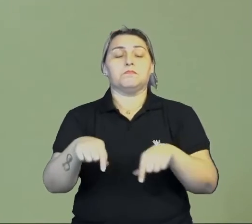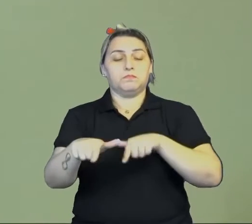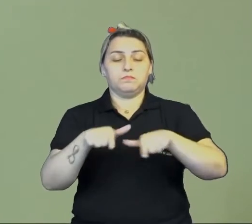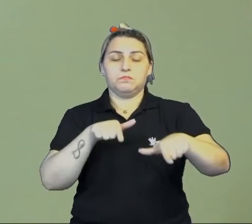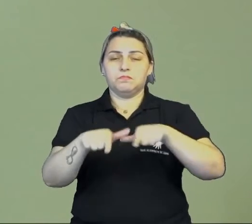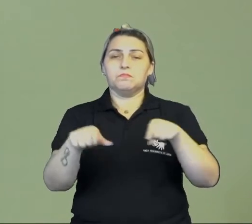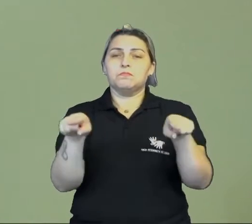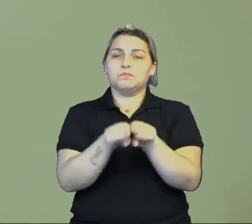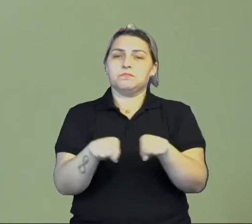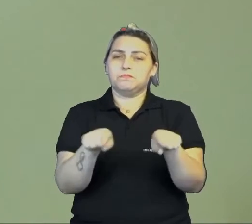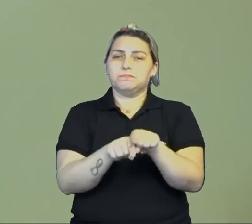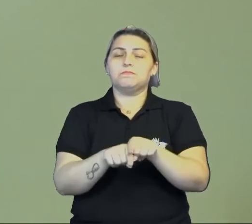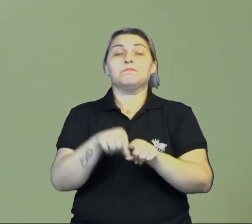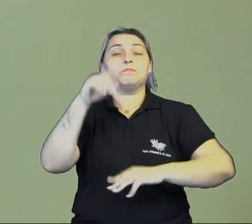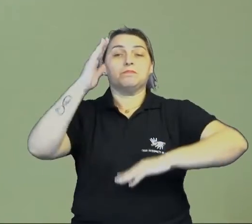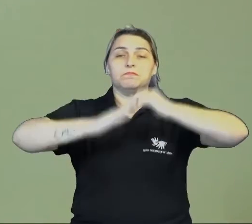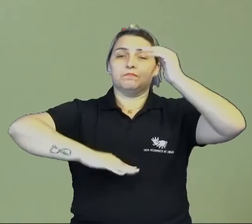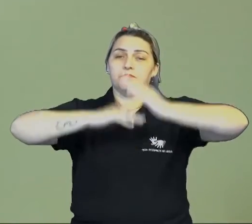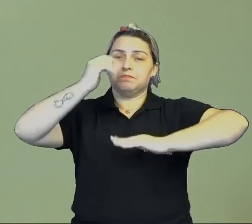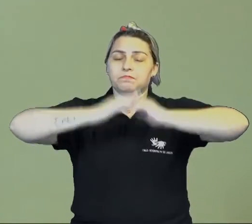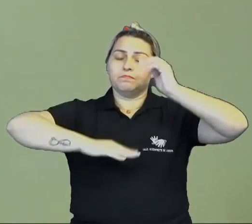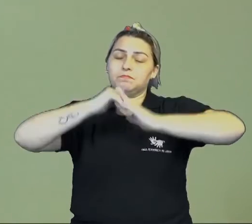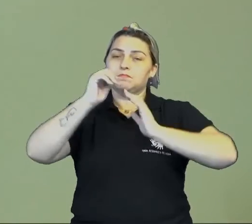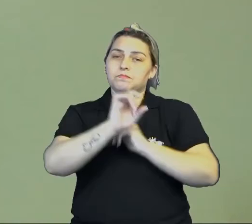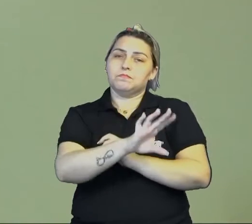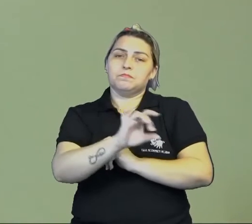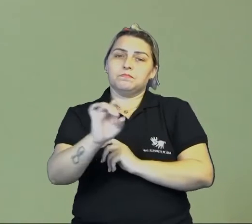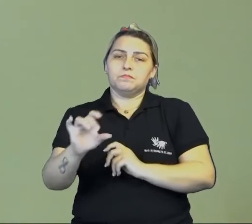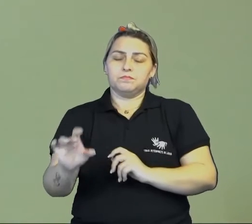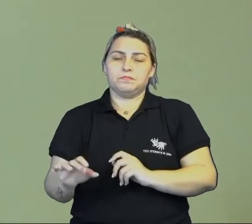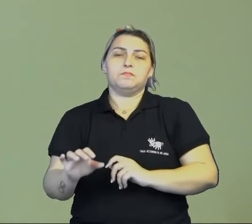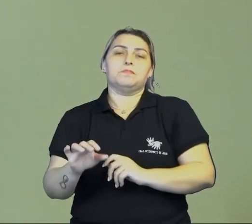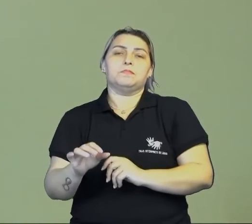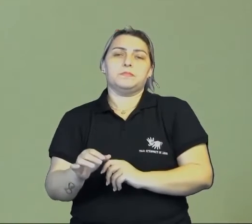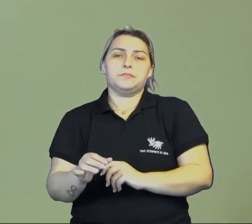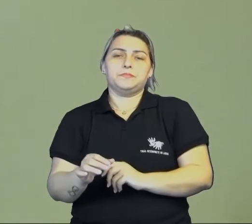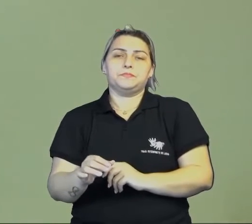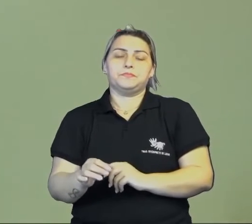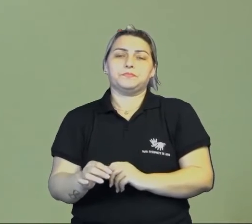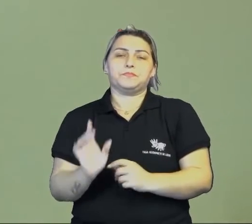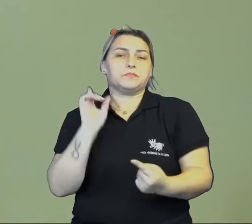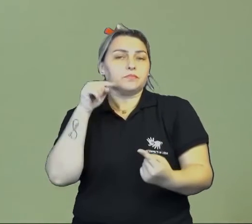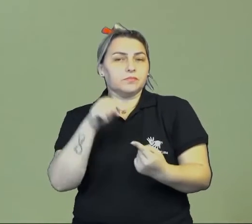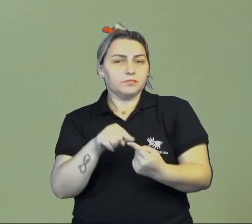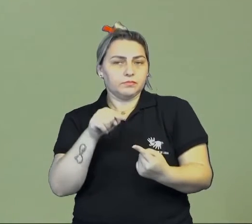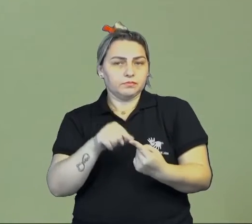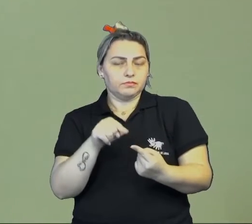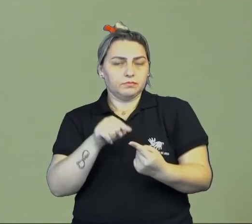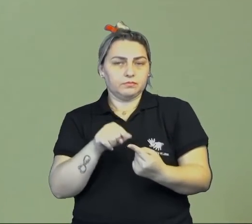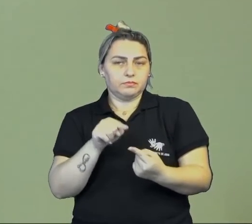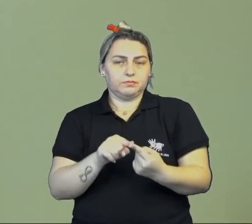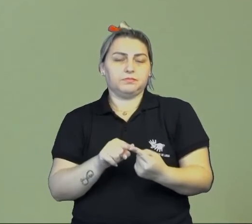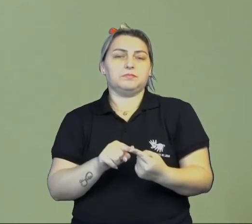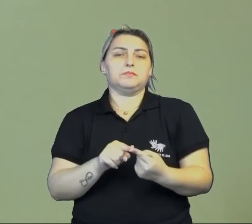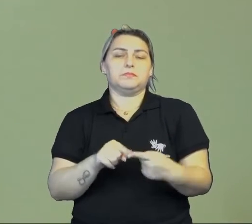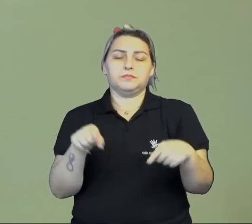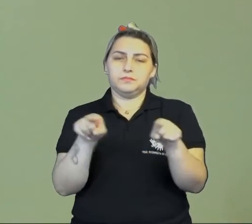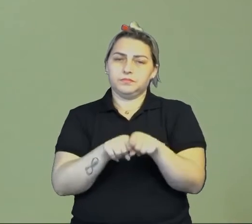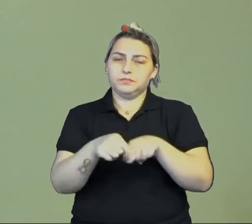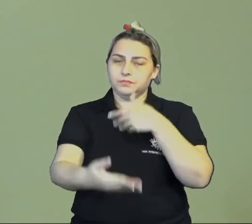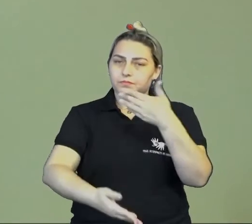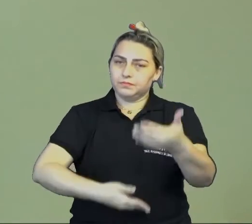trabalho, os profissionais, cada um com a sua tarefa, cada um com a sua atribuição, acabam